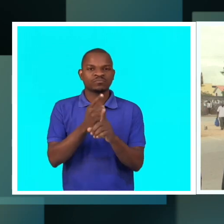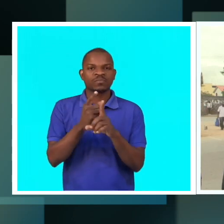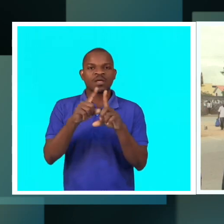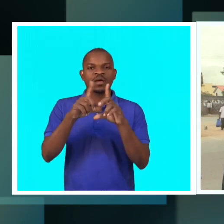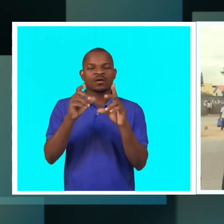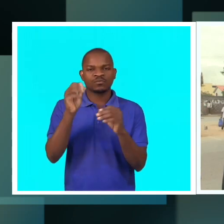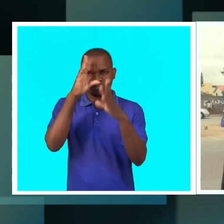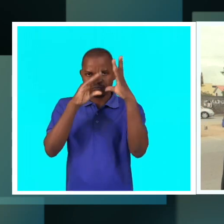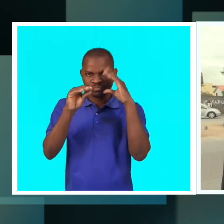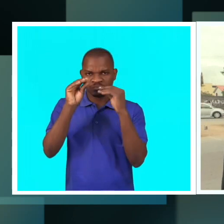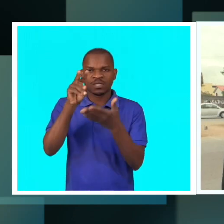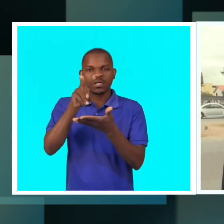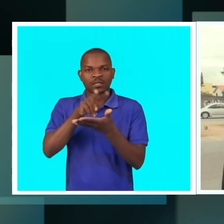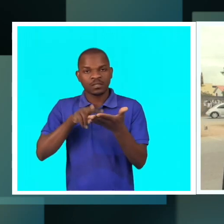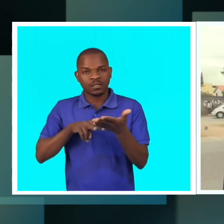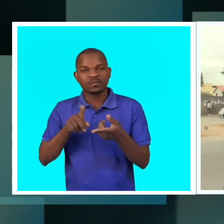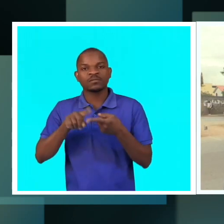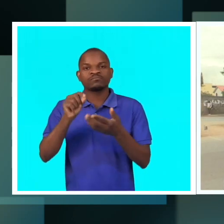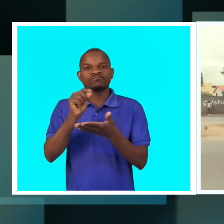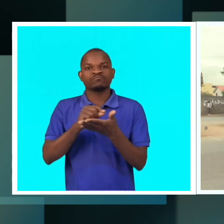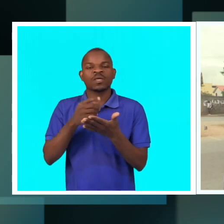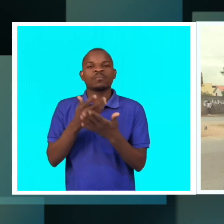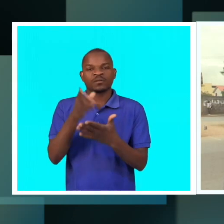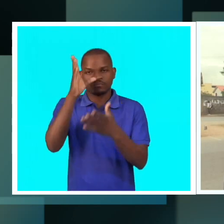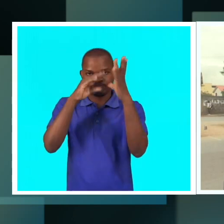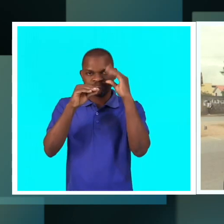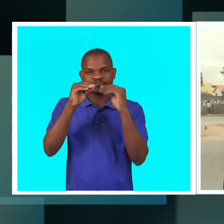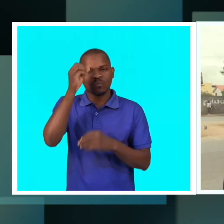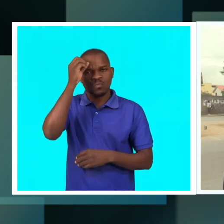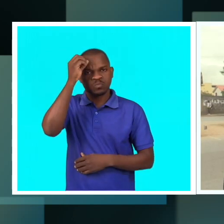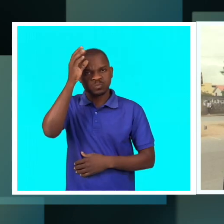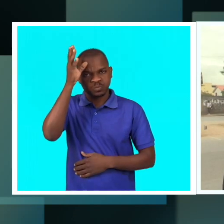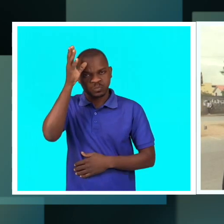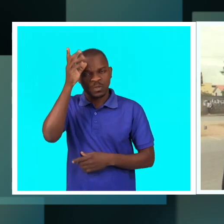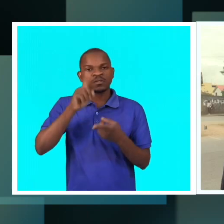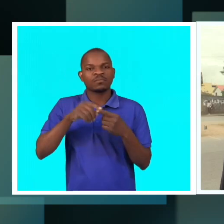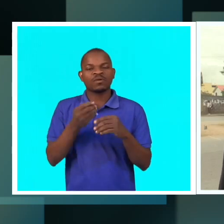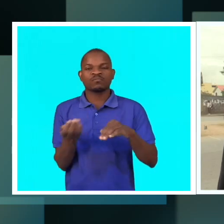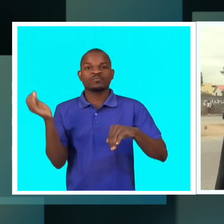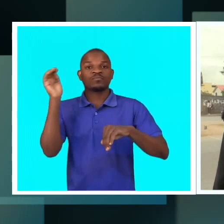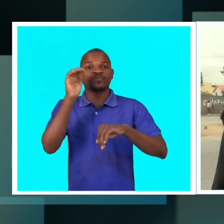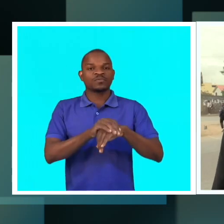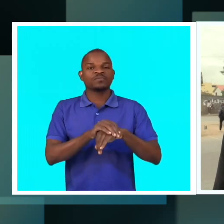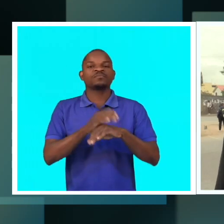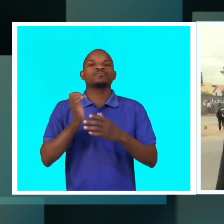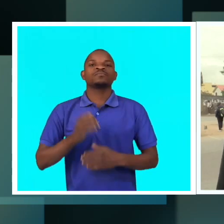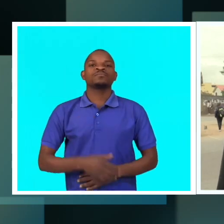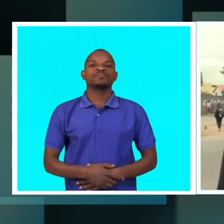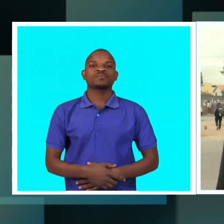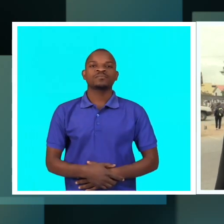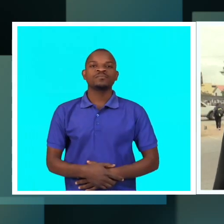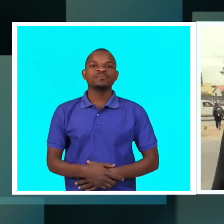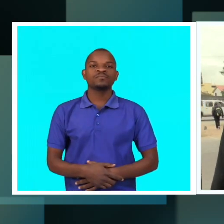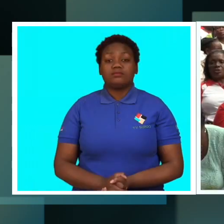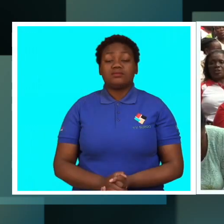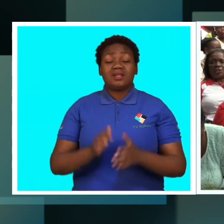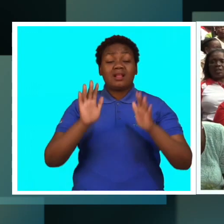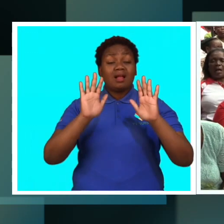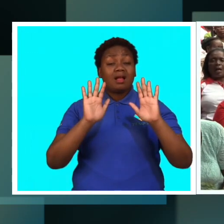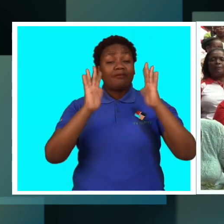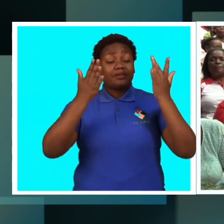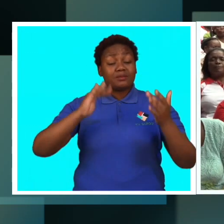mais adultas, participem na alfabetização, que é para que elas também tenham conhecimentos, portanto, tenham alguma formação profissional.